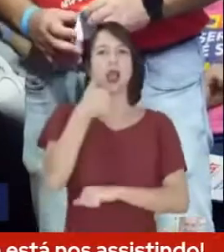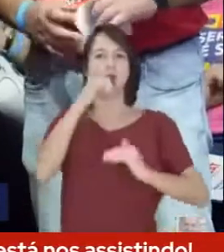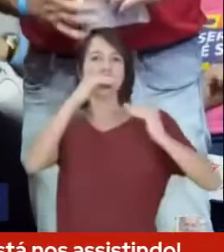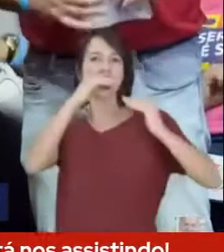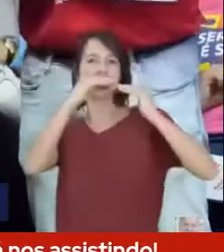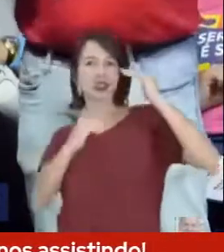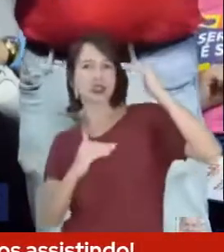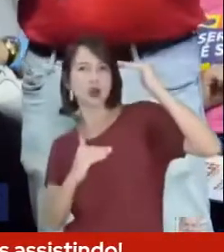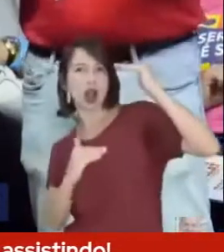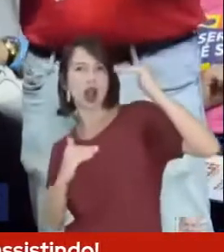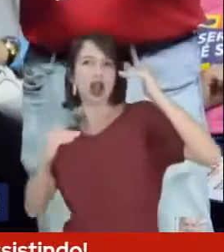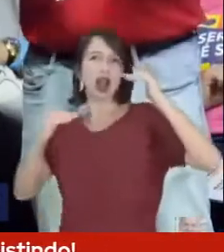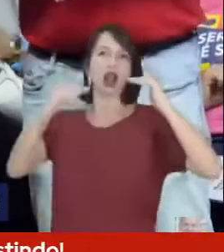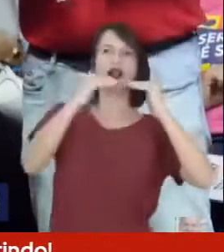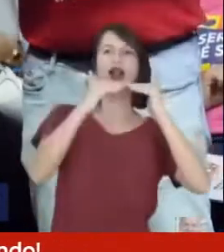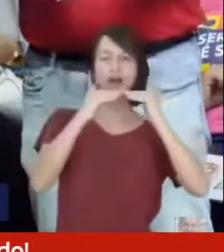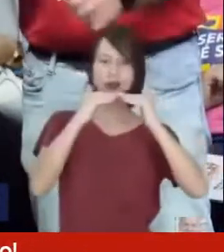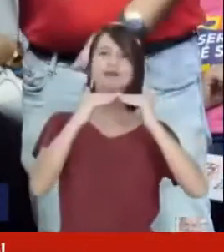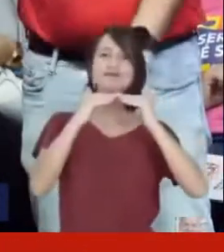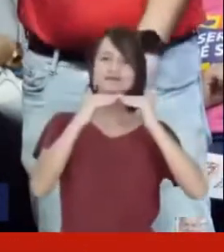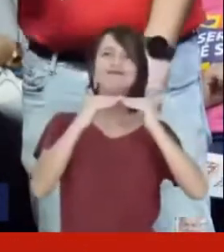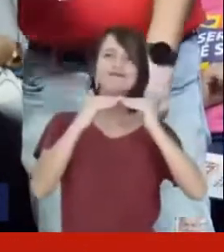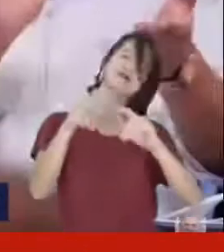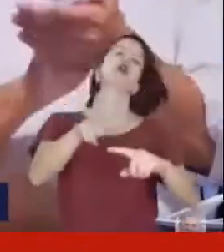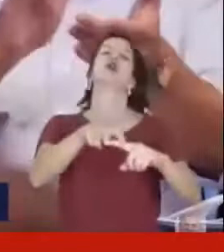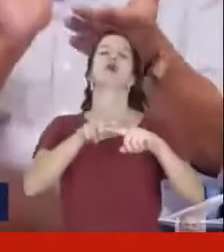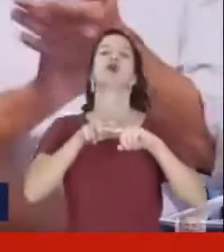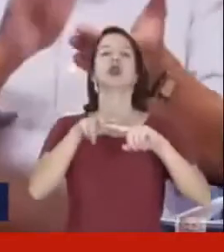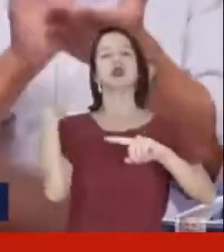gritando, Lula, já! Lula, já!